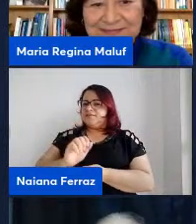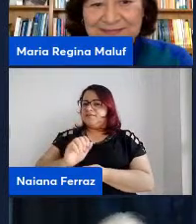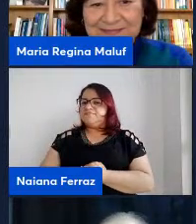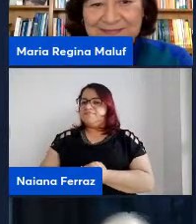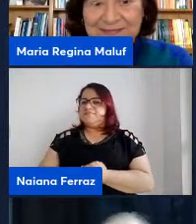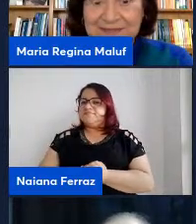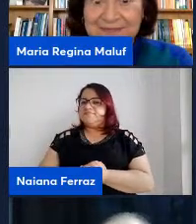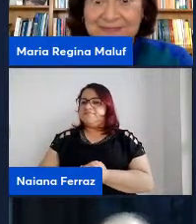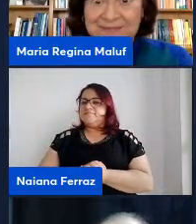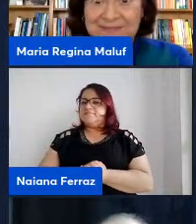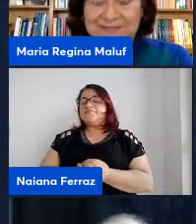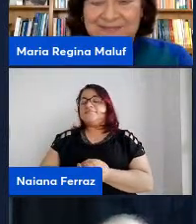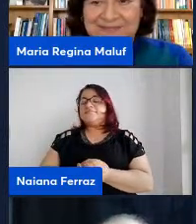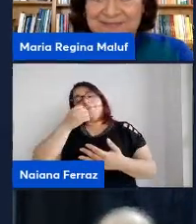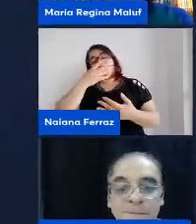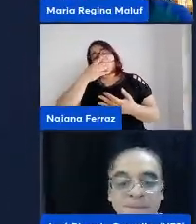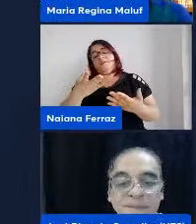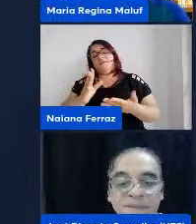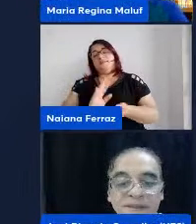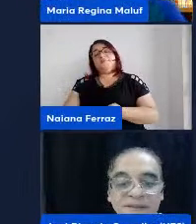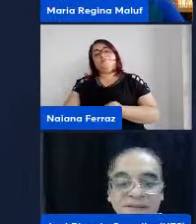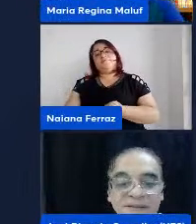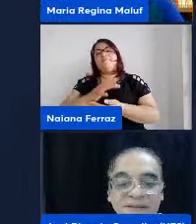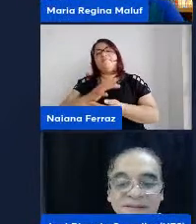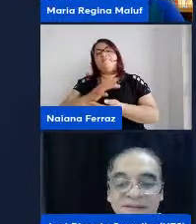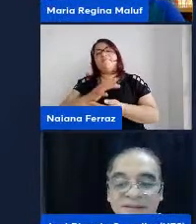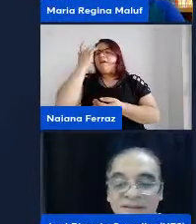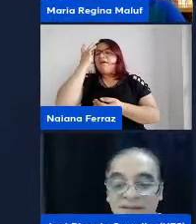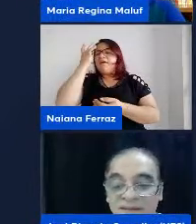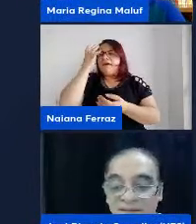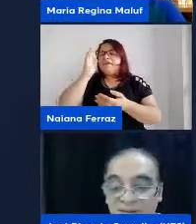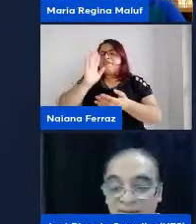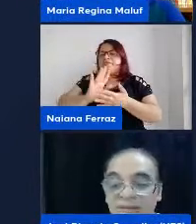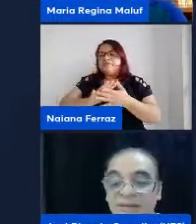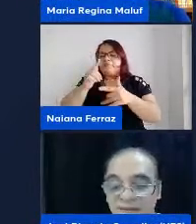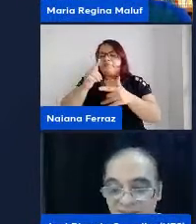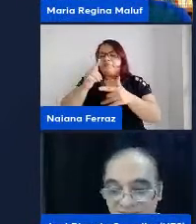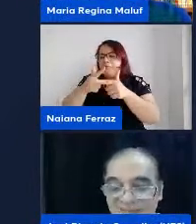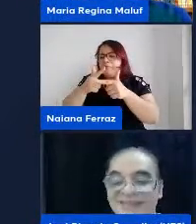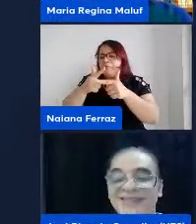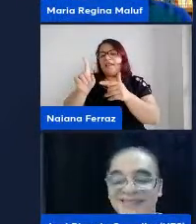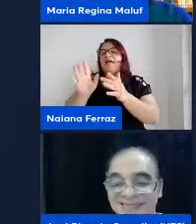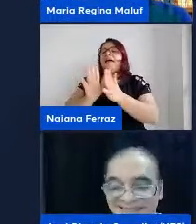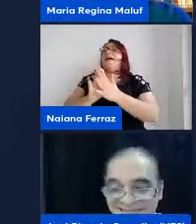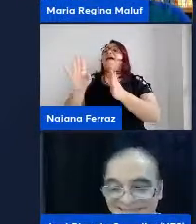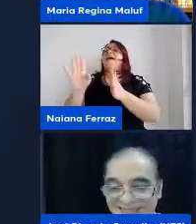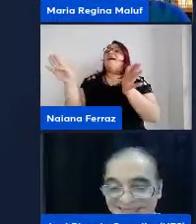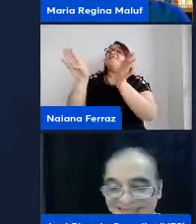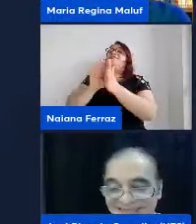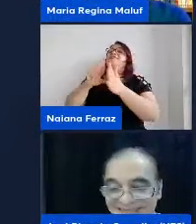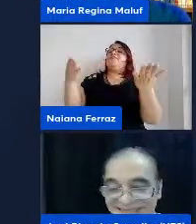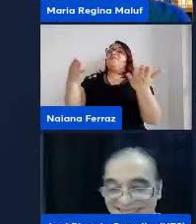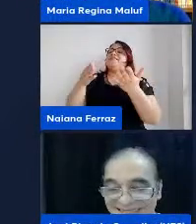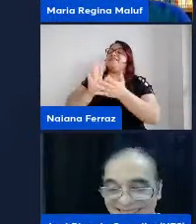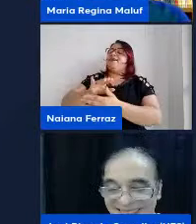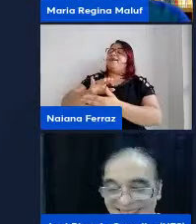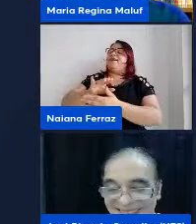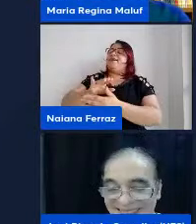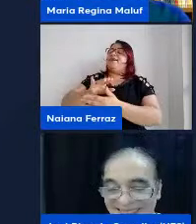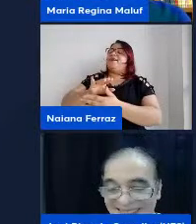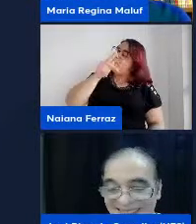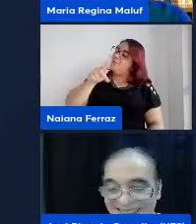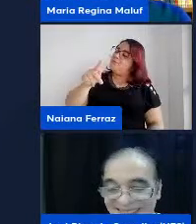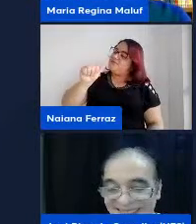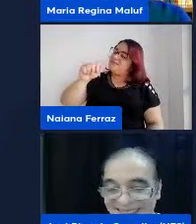Bem, então, acho que algo deve ter acontecido. Ah, chegou ali. Oi, professora Ângela.